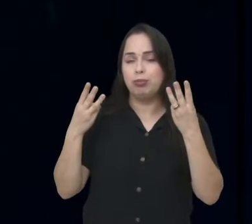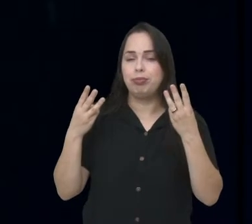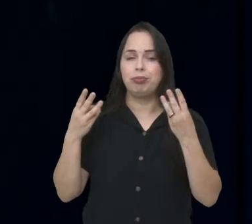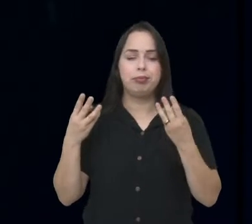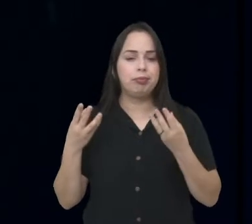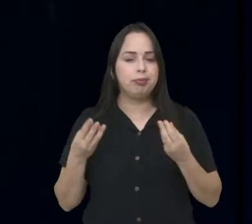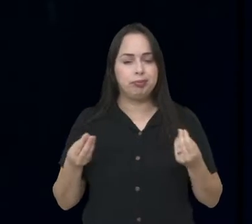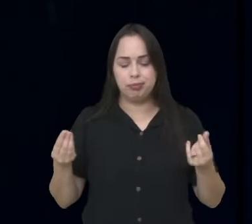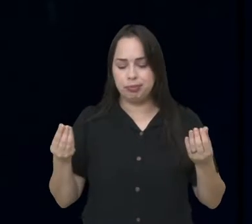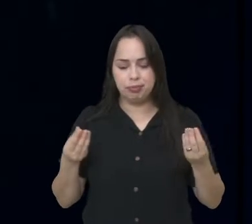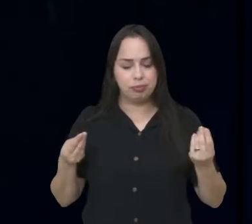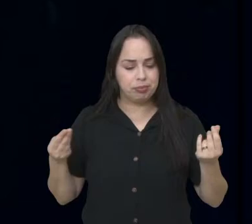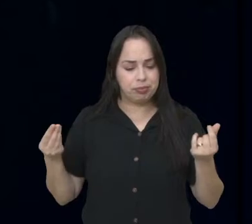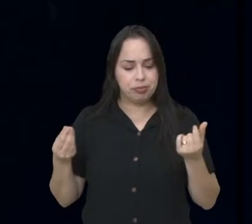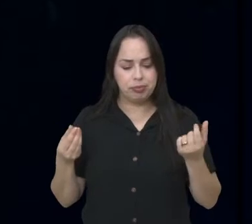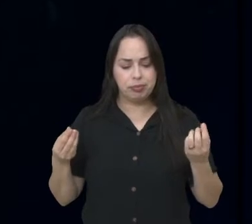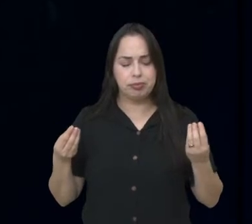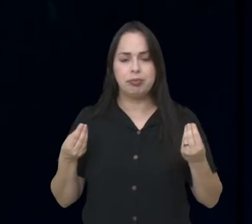assim,